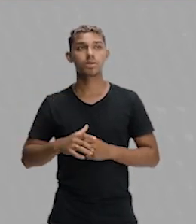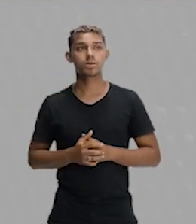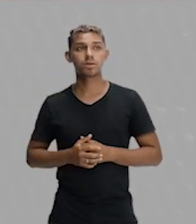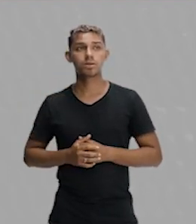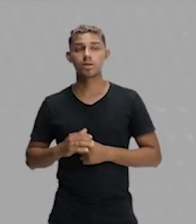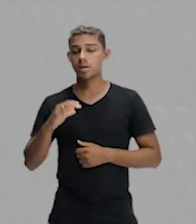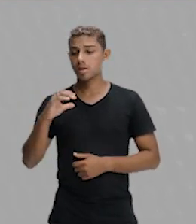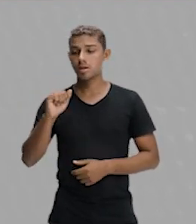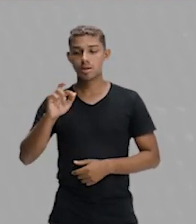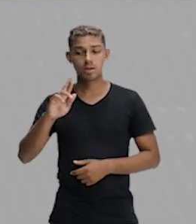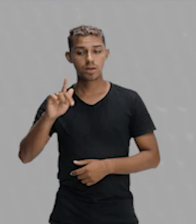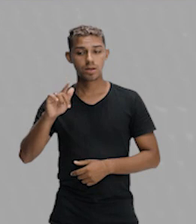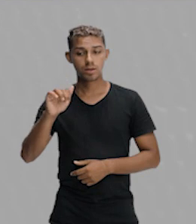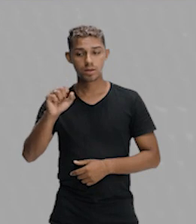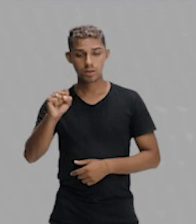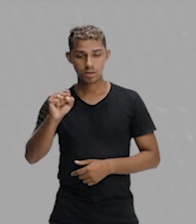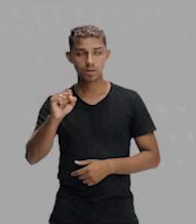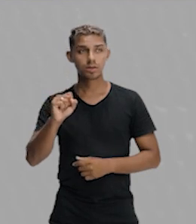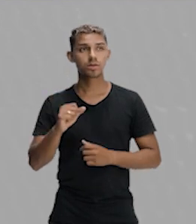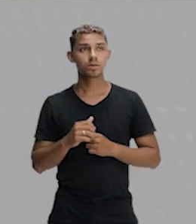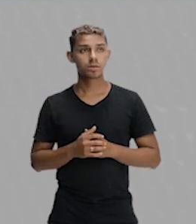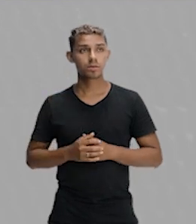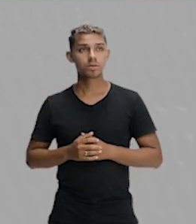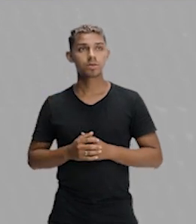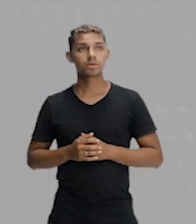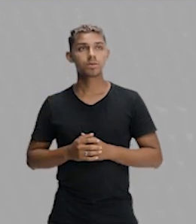de cargas